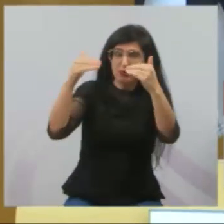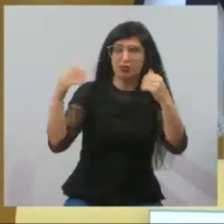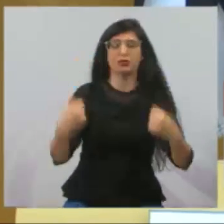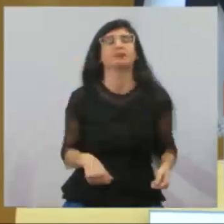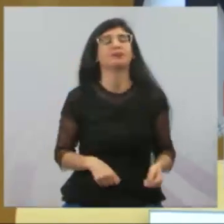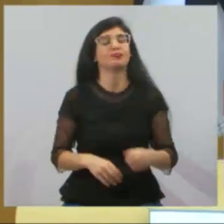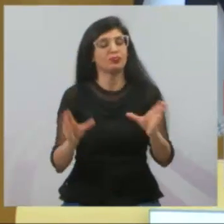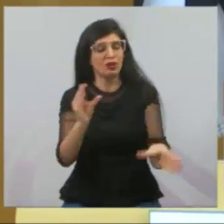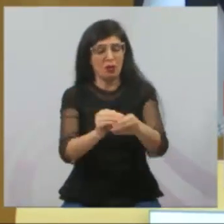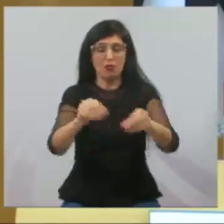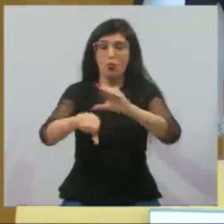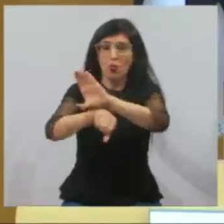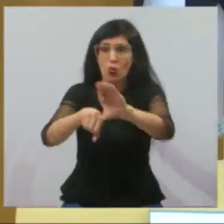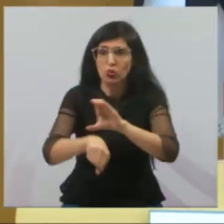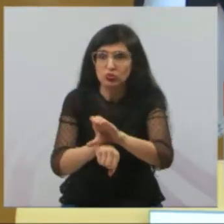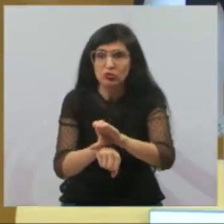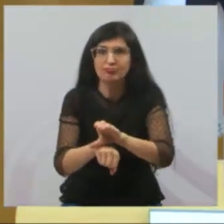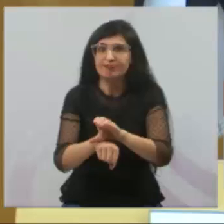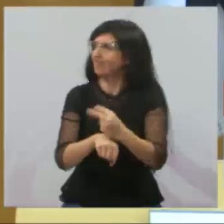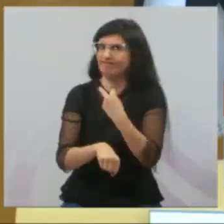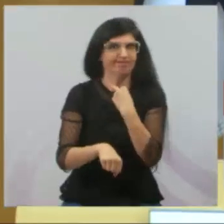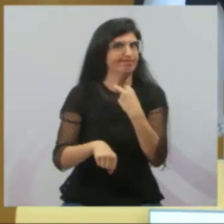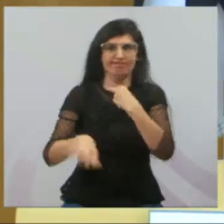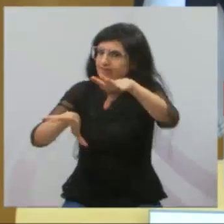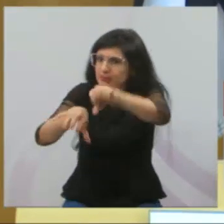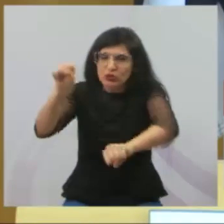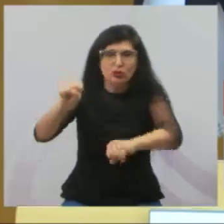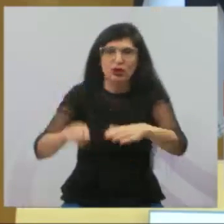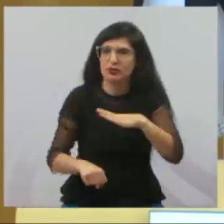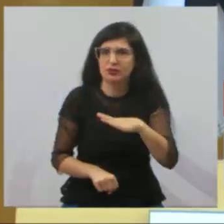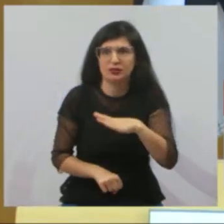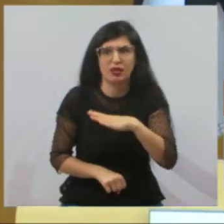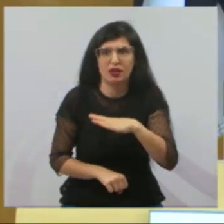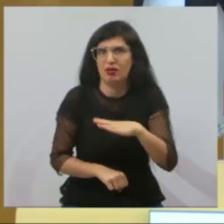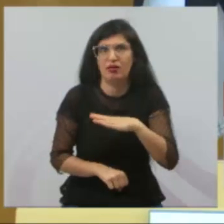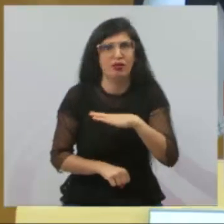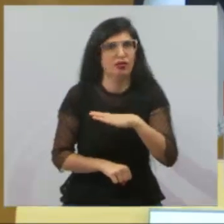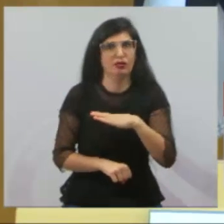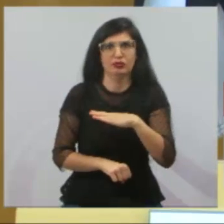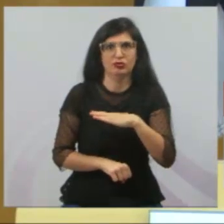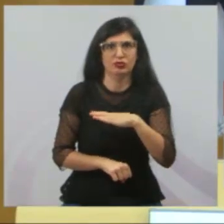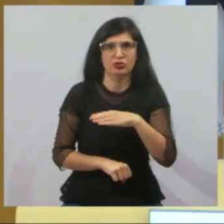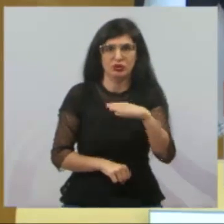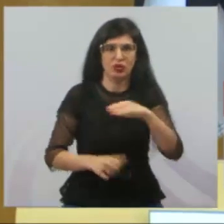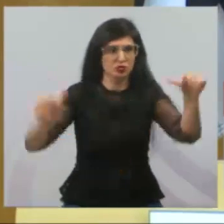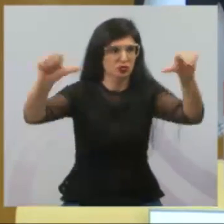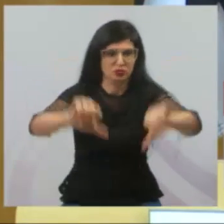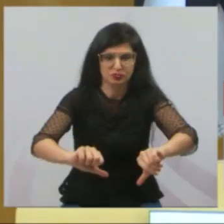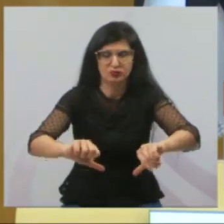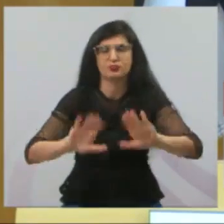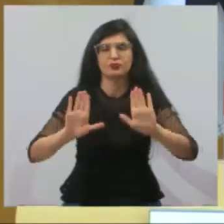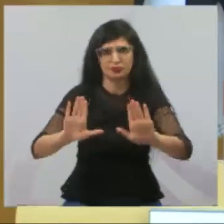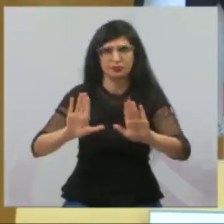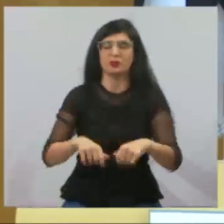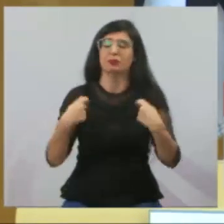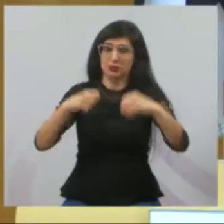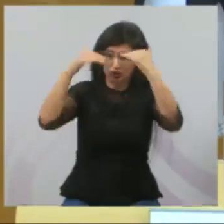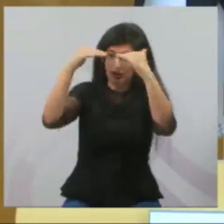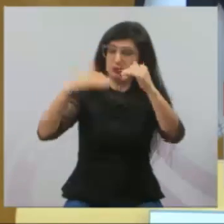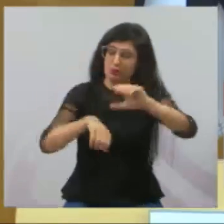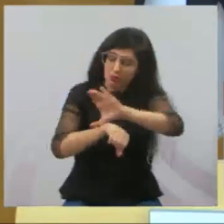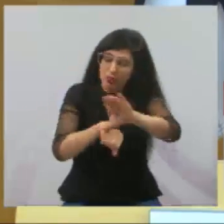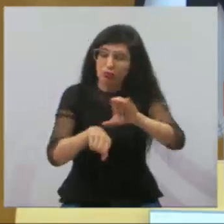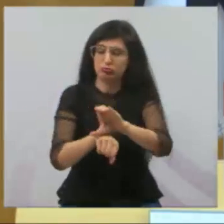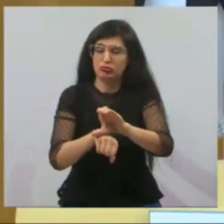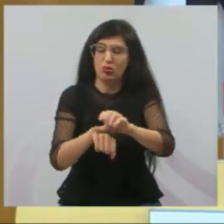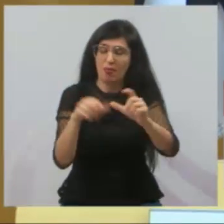da qual nós estaríamos prejudicando o município se votássemos contrário. Com essa preocupação